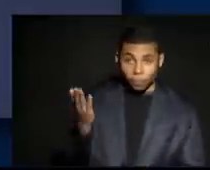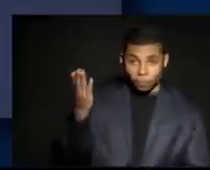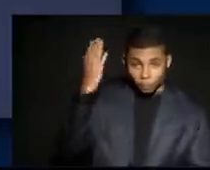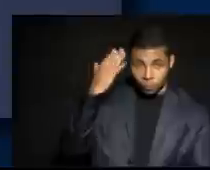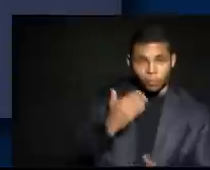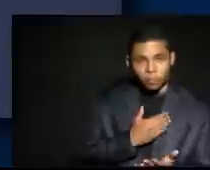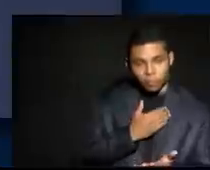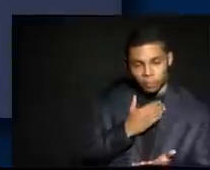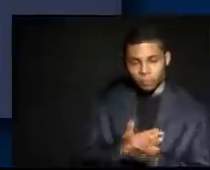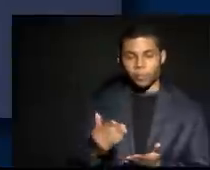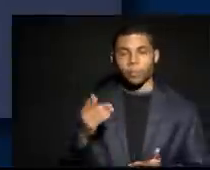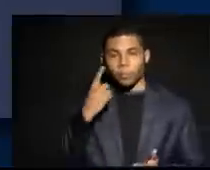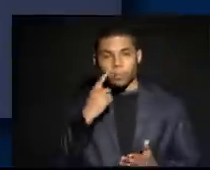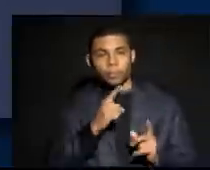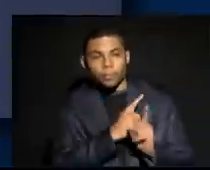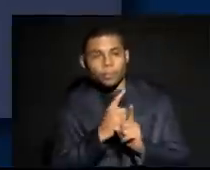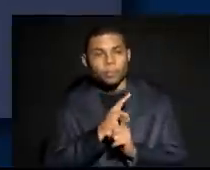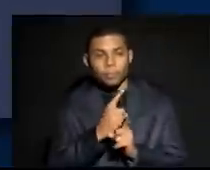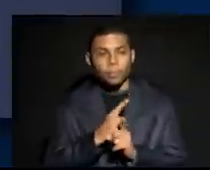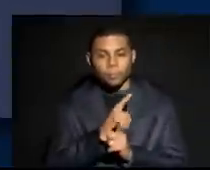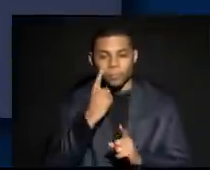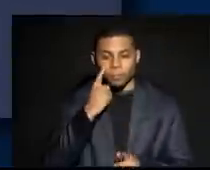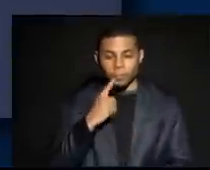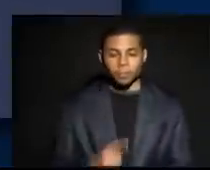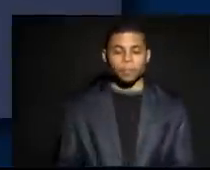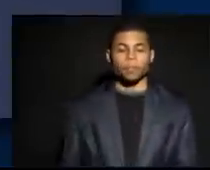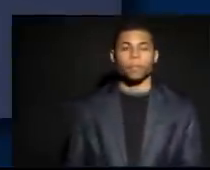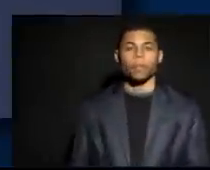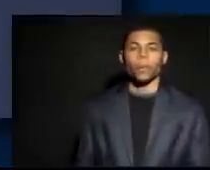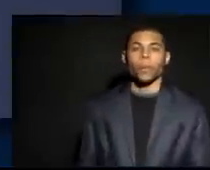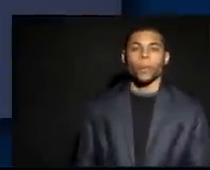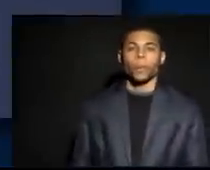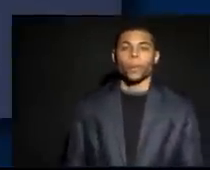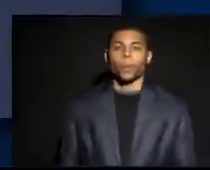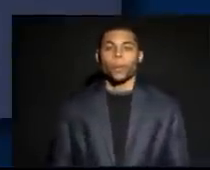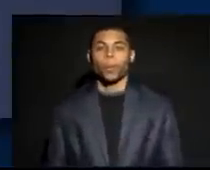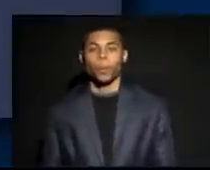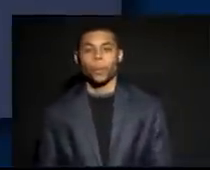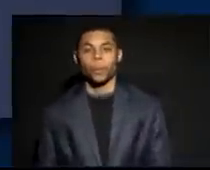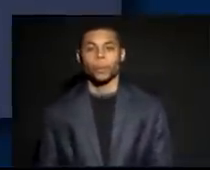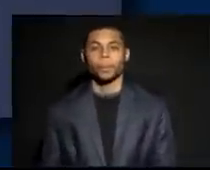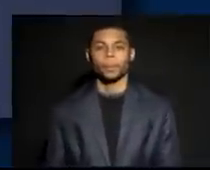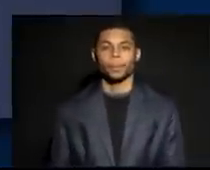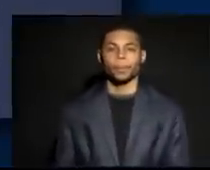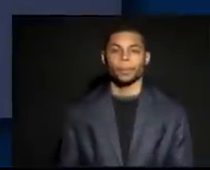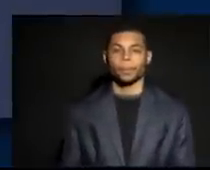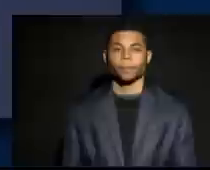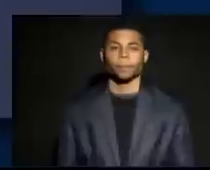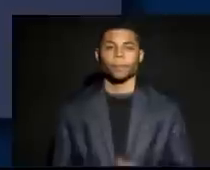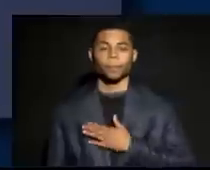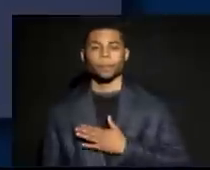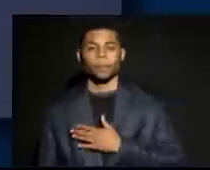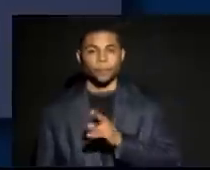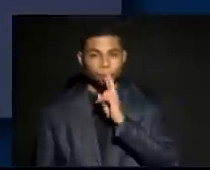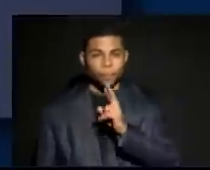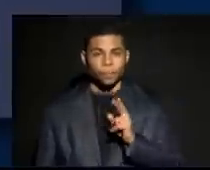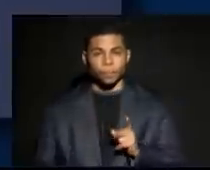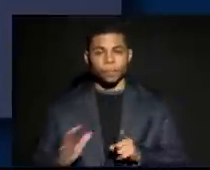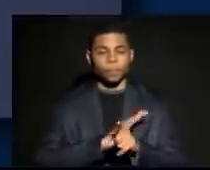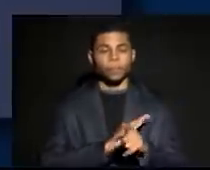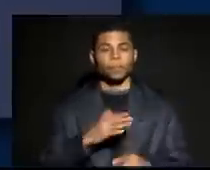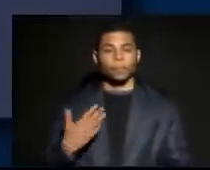subiu começaram a ter uma correção mais violenta Então para mim é no fundo a resposta para essa pergunta